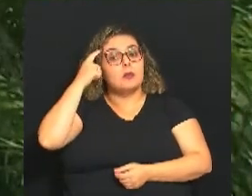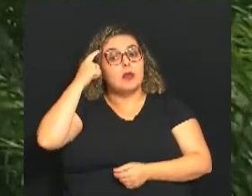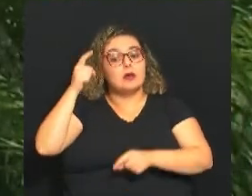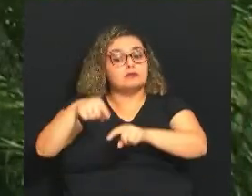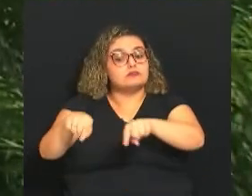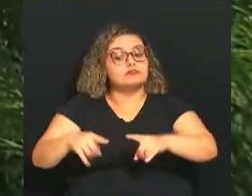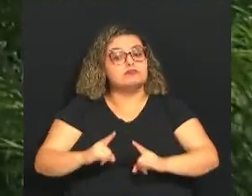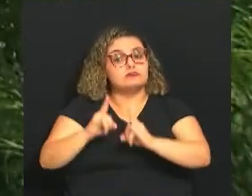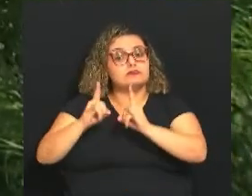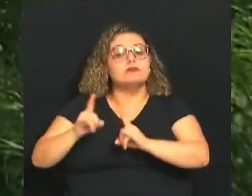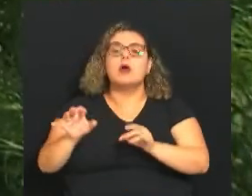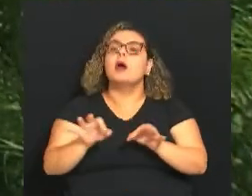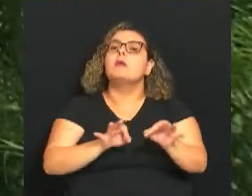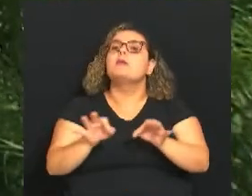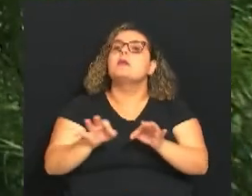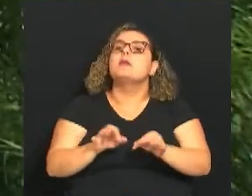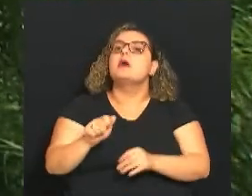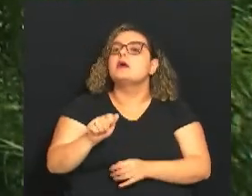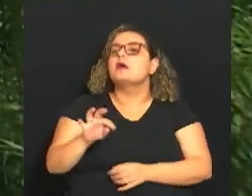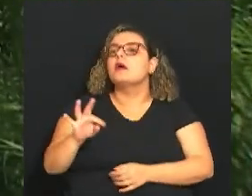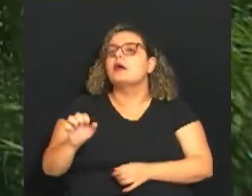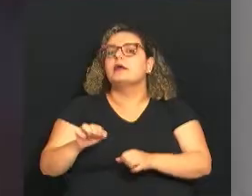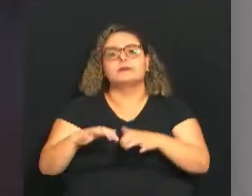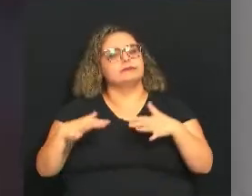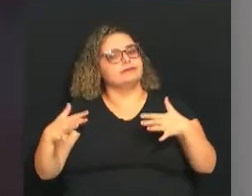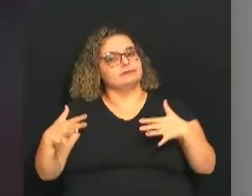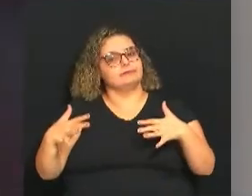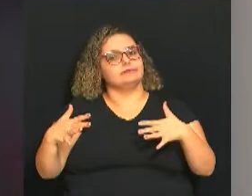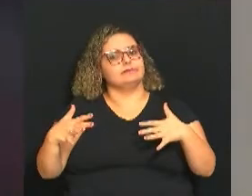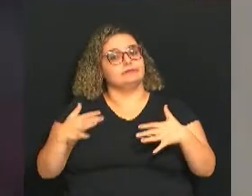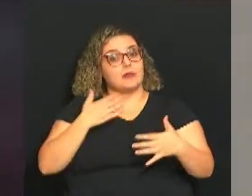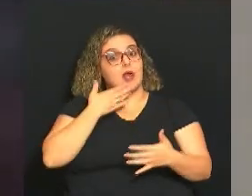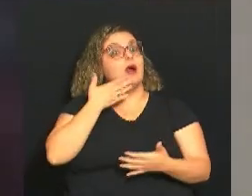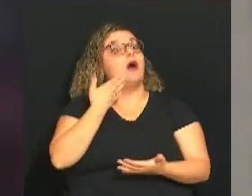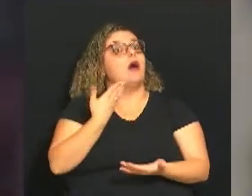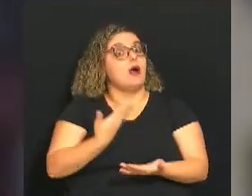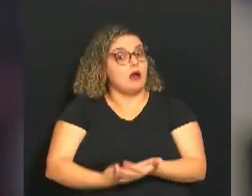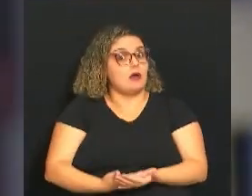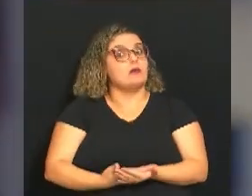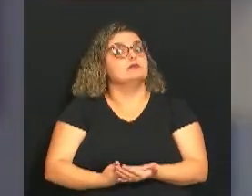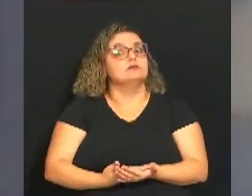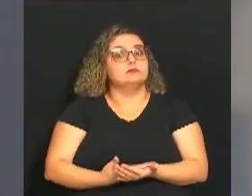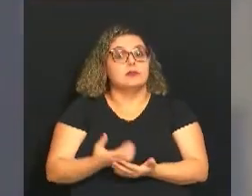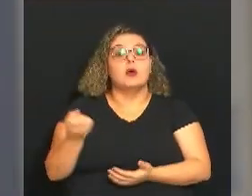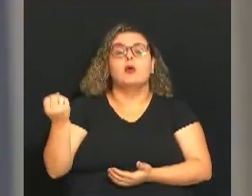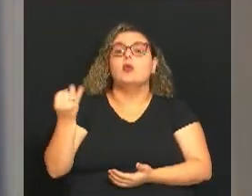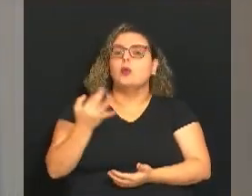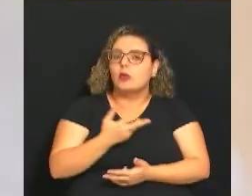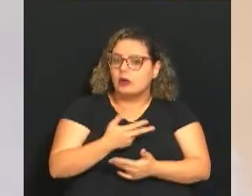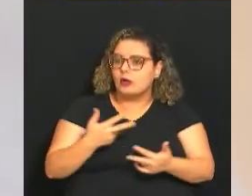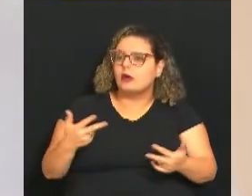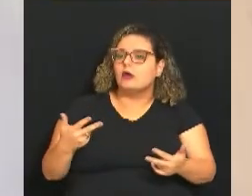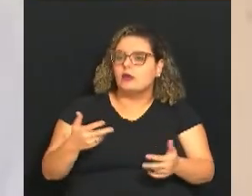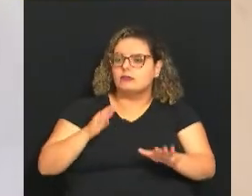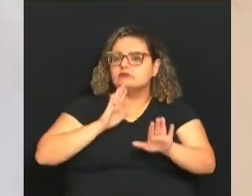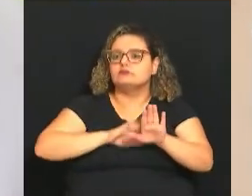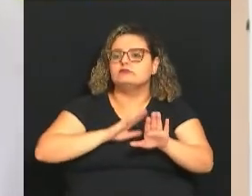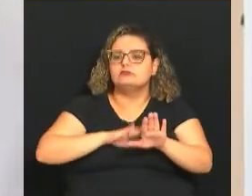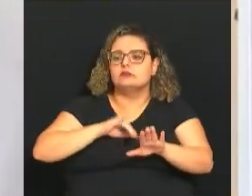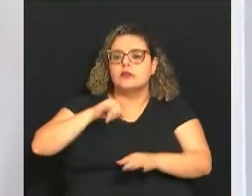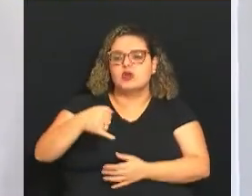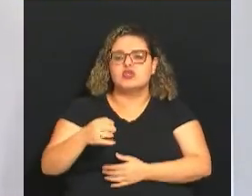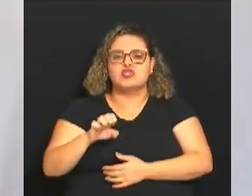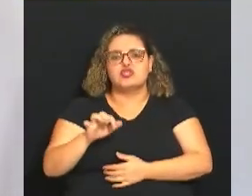apenas preparar ata de assembleia, pode ficar surpreso com a quantidade de atividades a serem feitas. Jefferson Bueno,